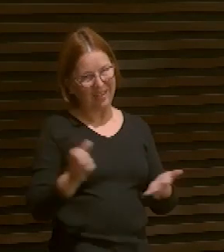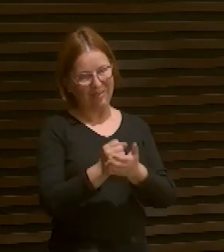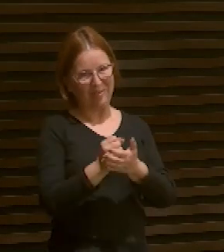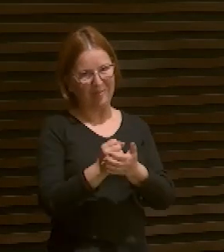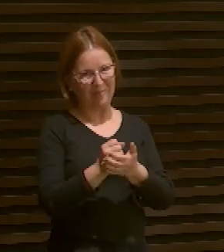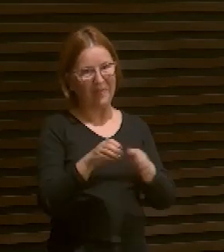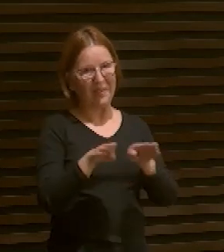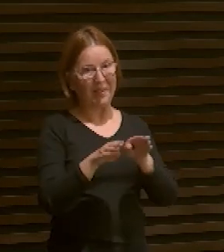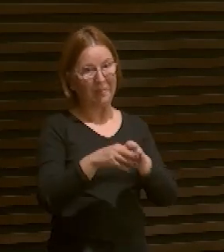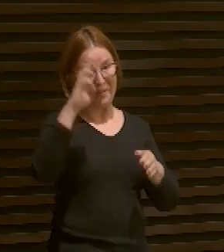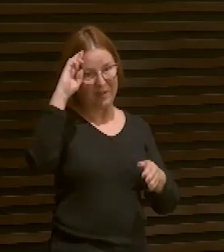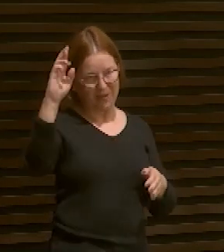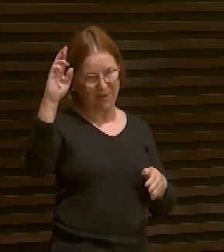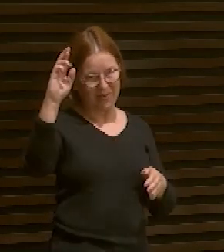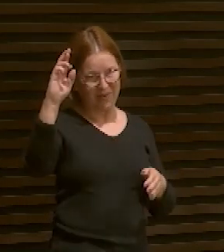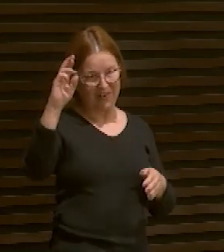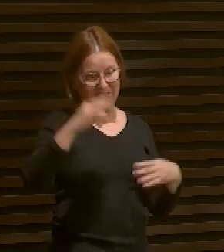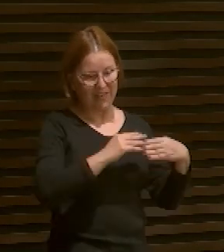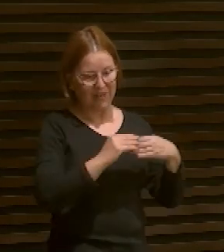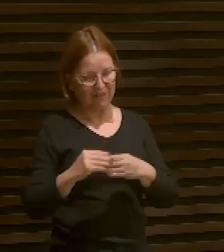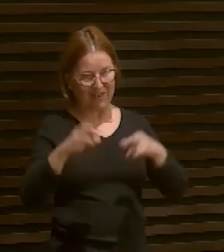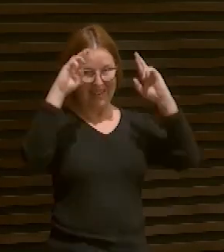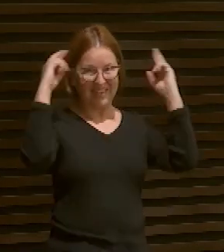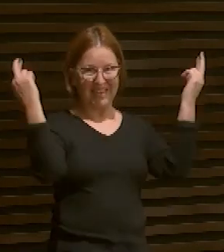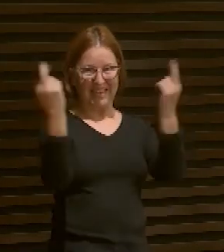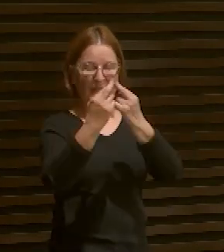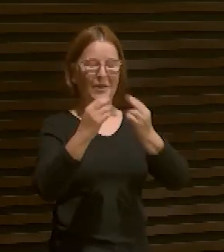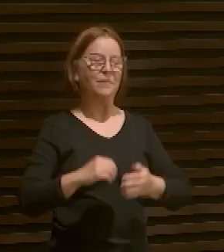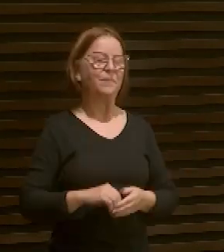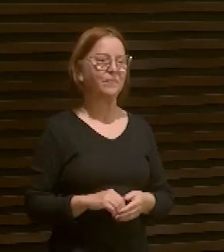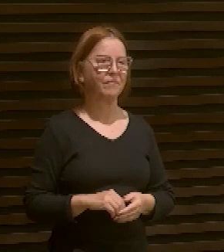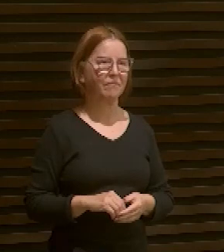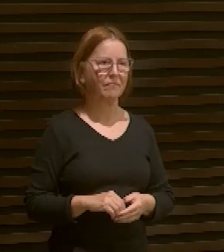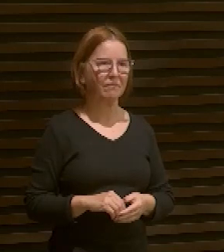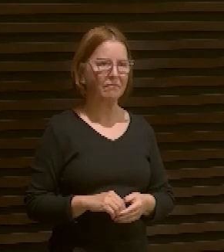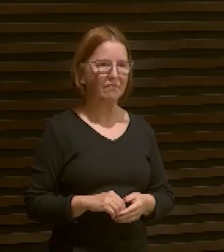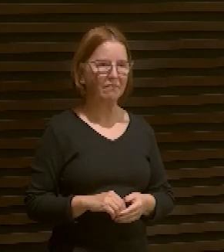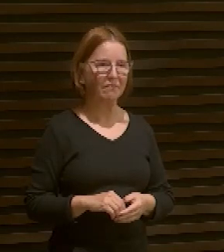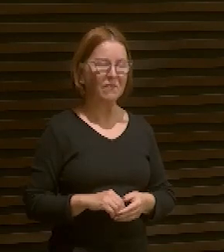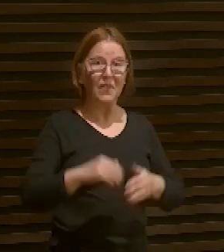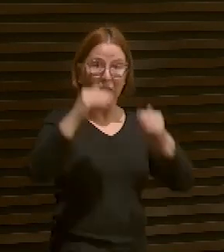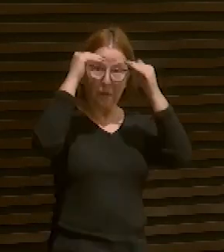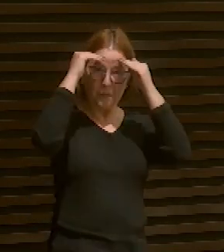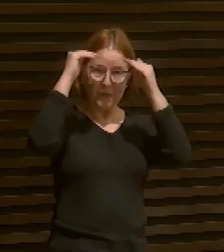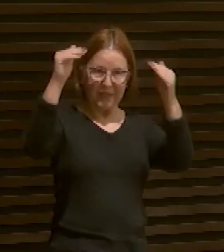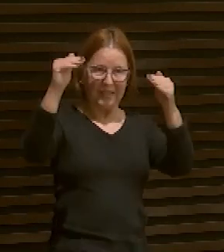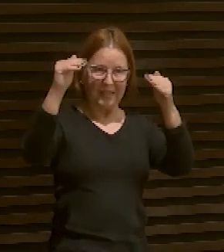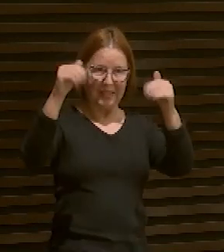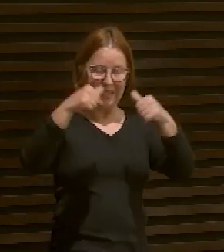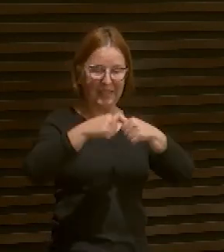é aquele que governa, aquele que reina. Na submissão incondicional está a maneira como passamos